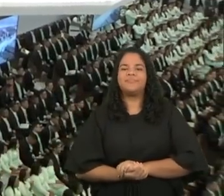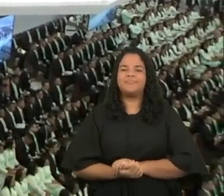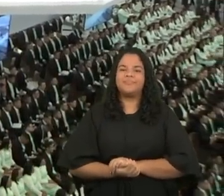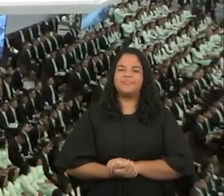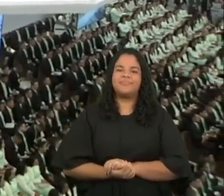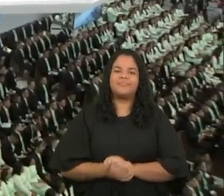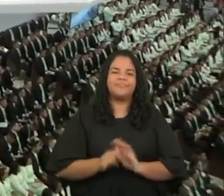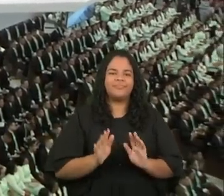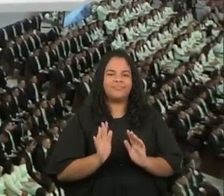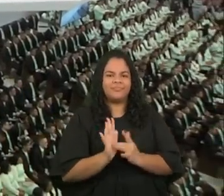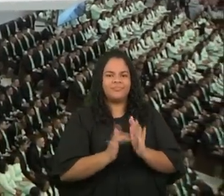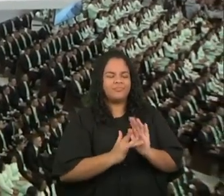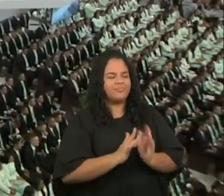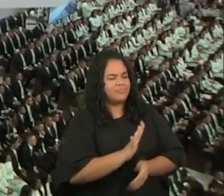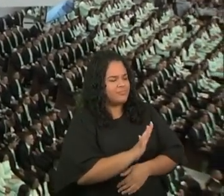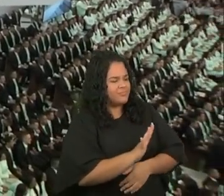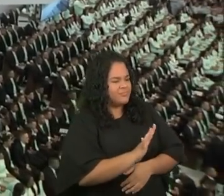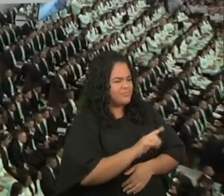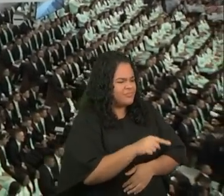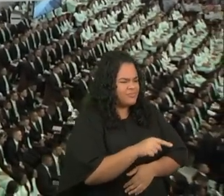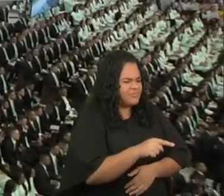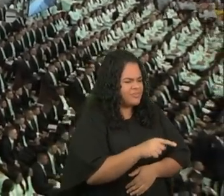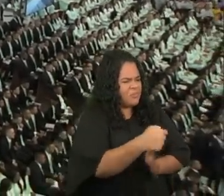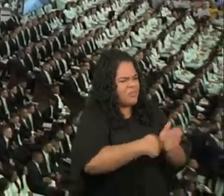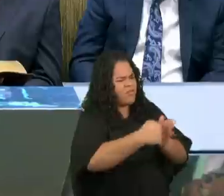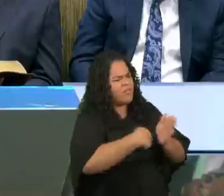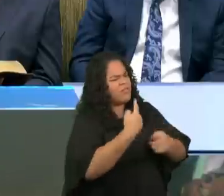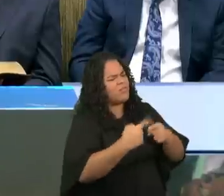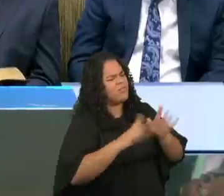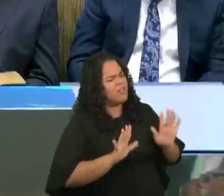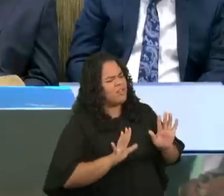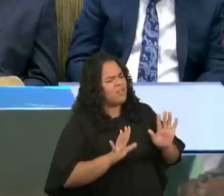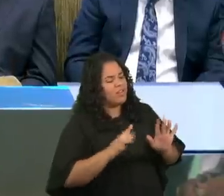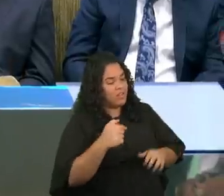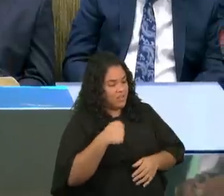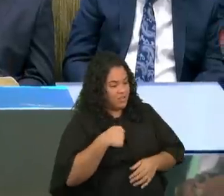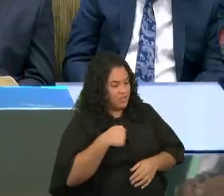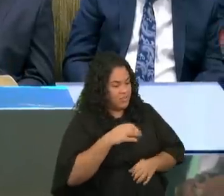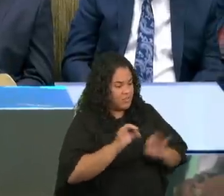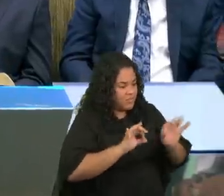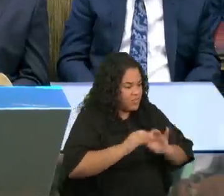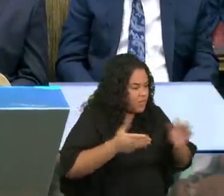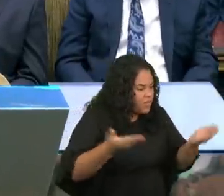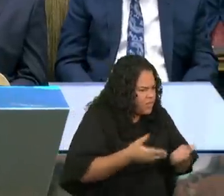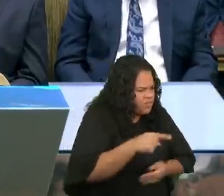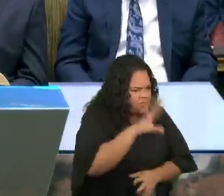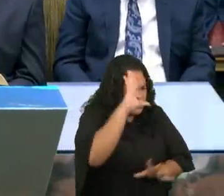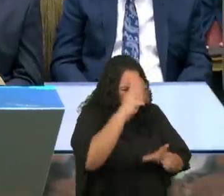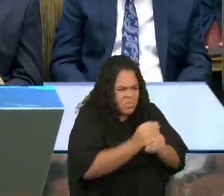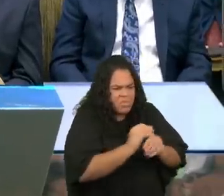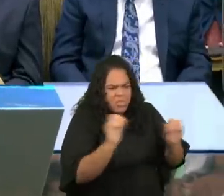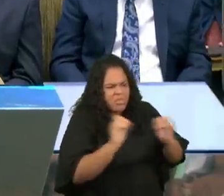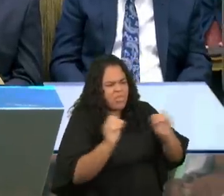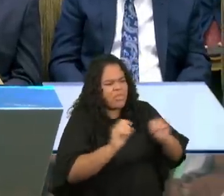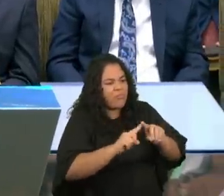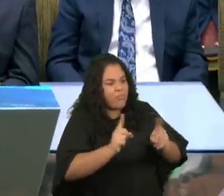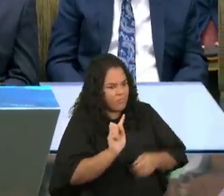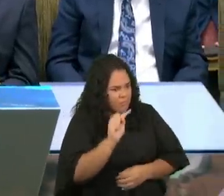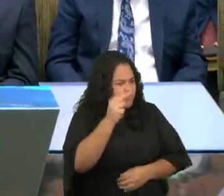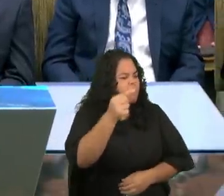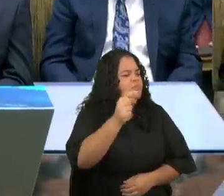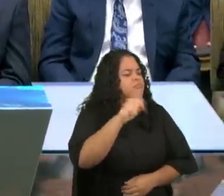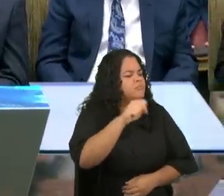o que eu faço? Tu não entendes agora, mas saberás depois. Sabe o que, é que Jesus estava